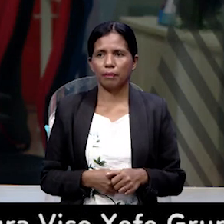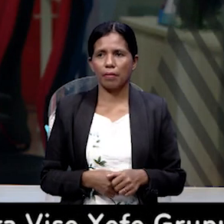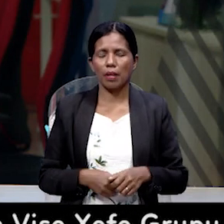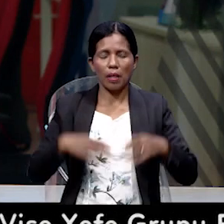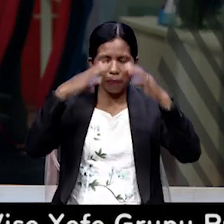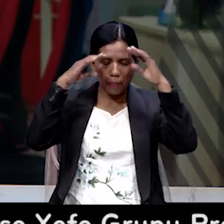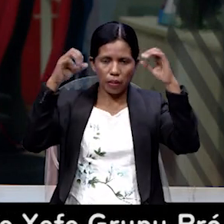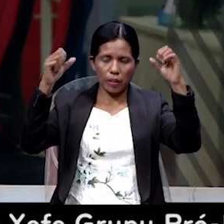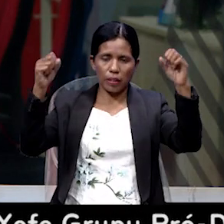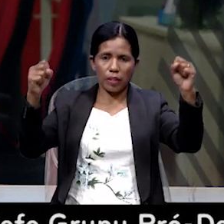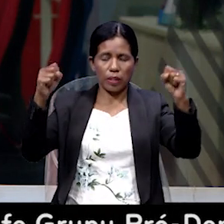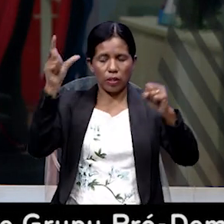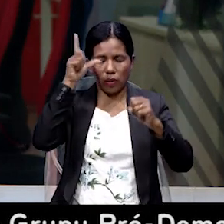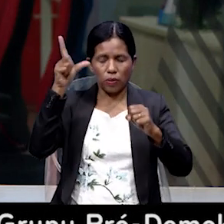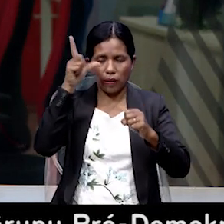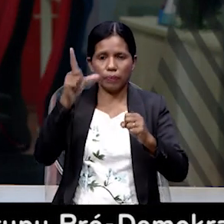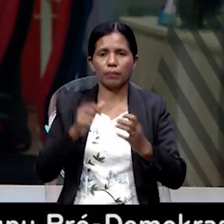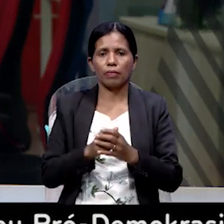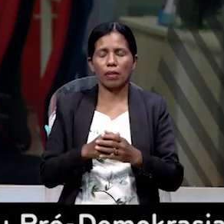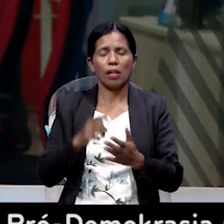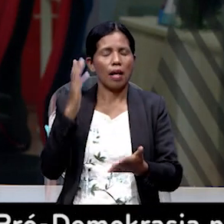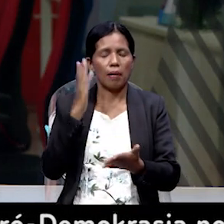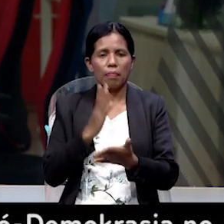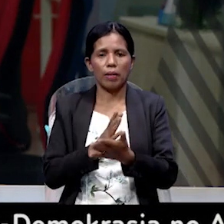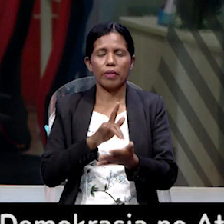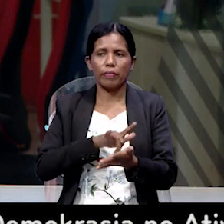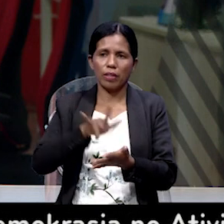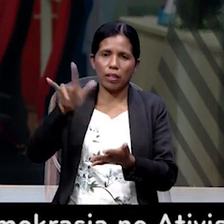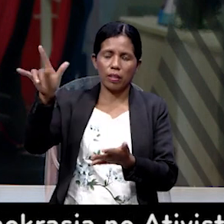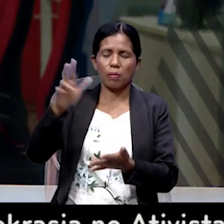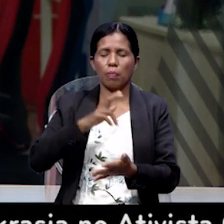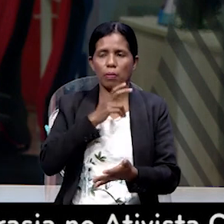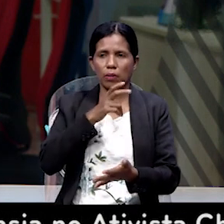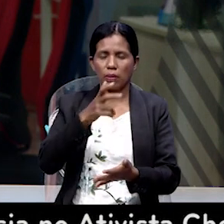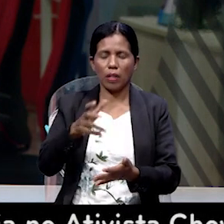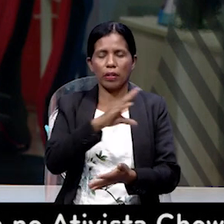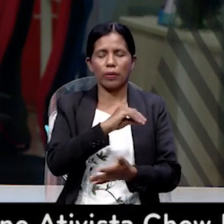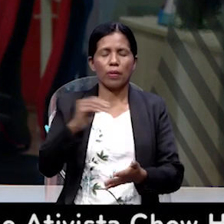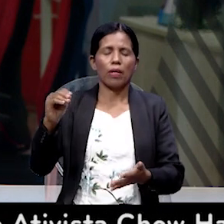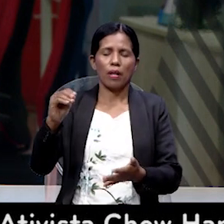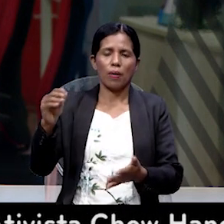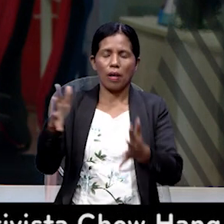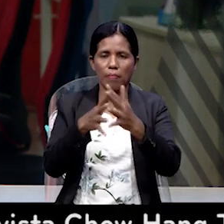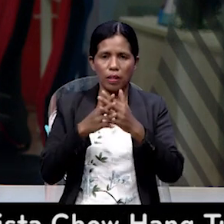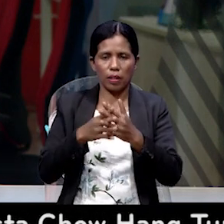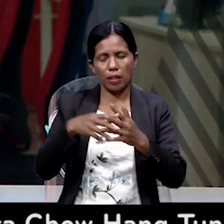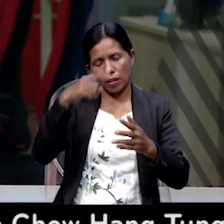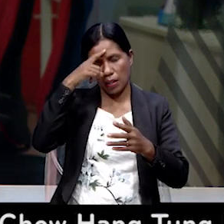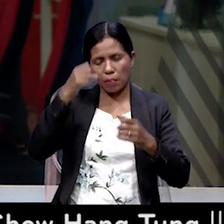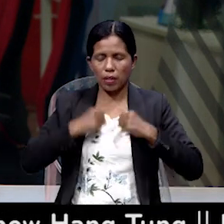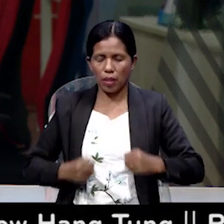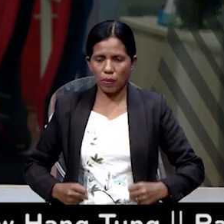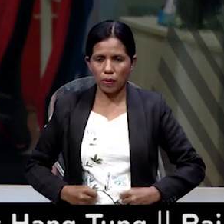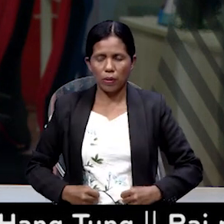Presidente da República Francisco Guterres Luolo cancela viagem para Portugal, no América, também condição saúde lhe permite